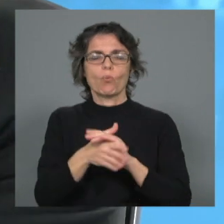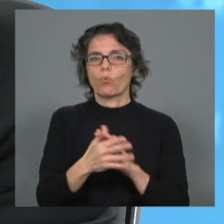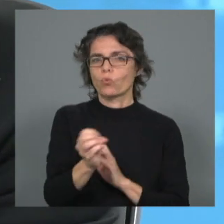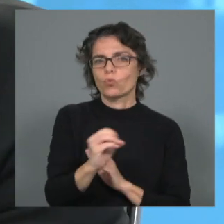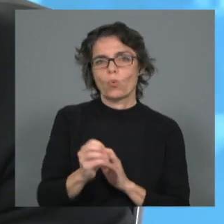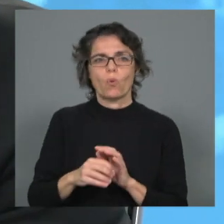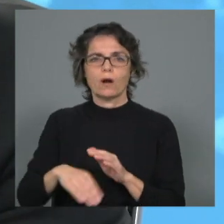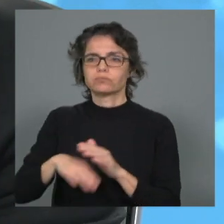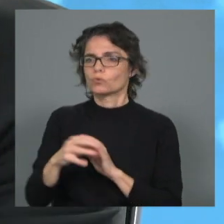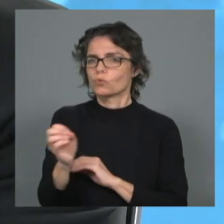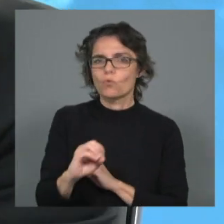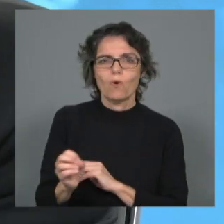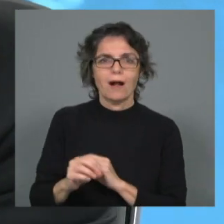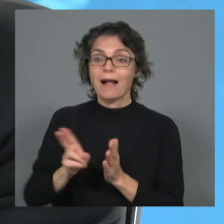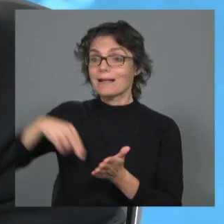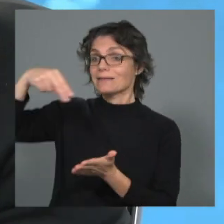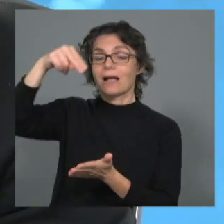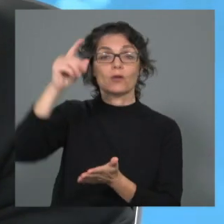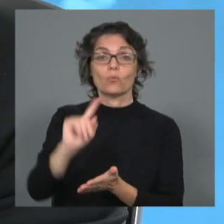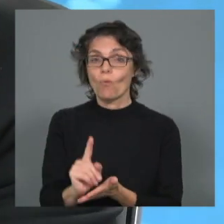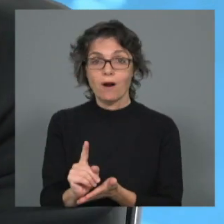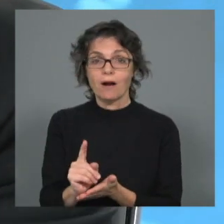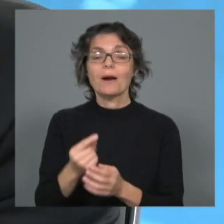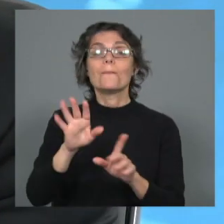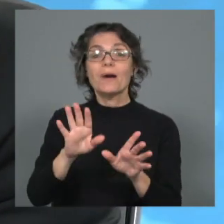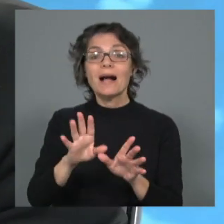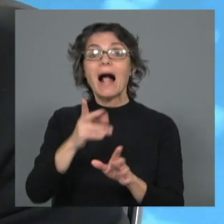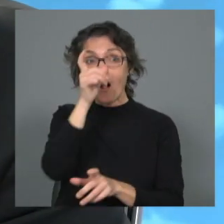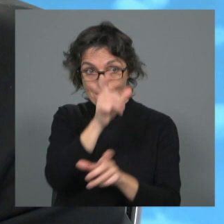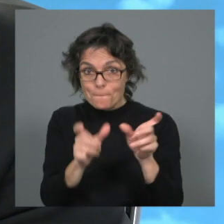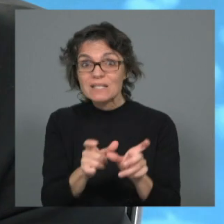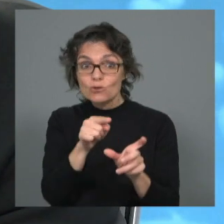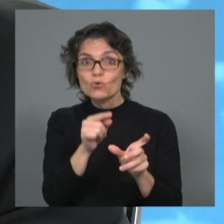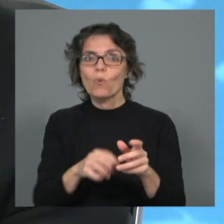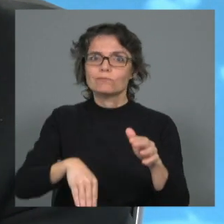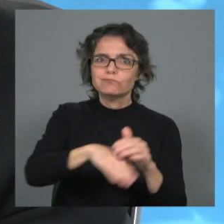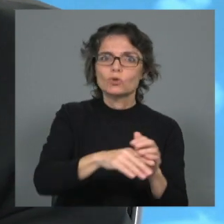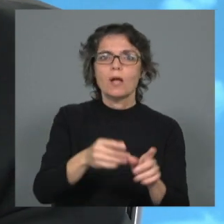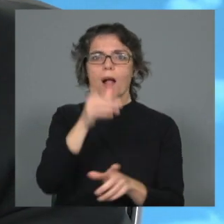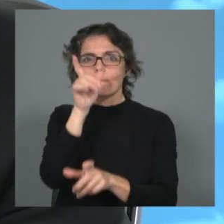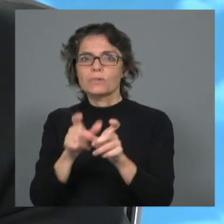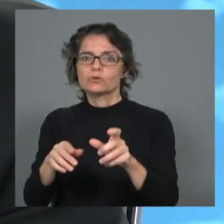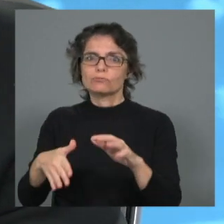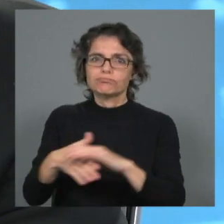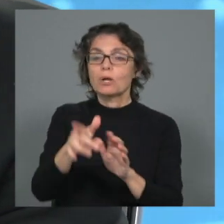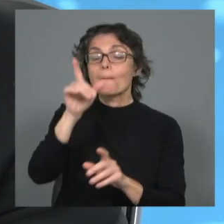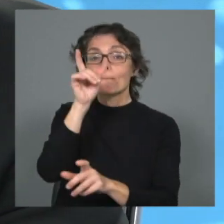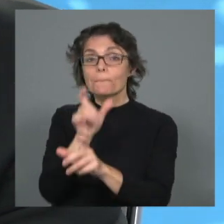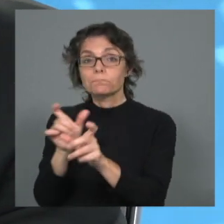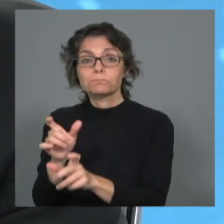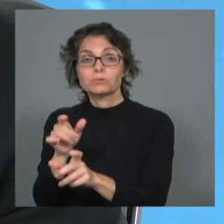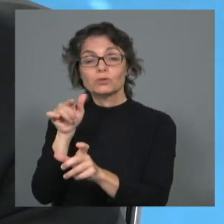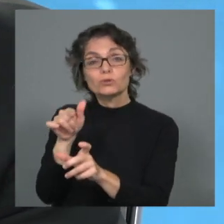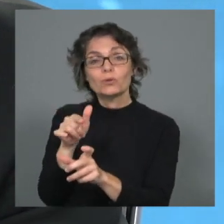há saltos, mas há pessoas que saltam, há pessoas que chutam. Isto é, centrar, digamos assim, o pensamento